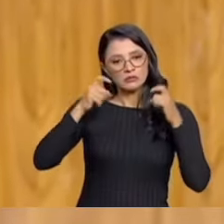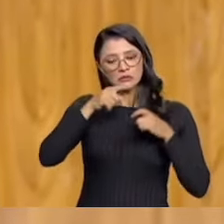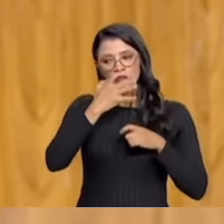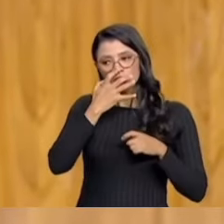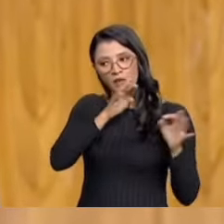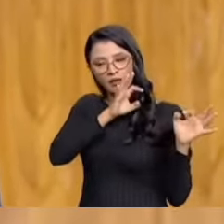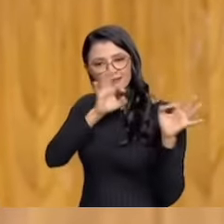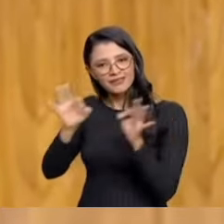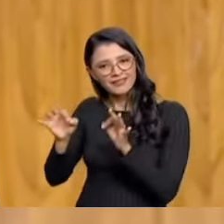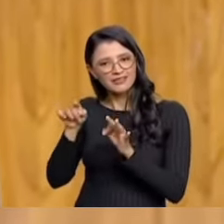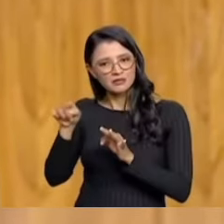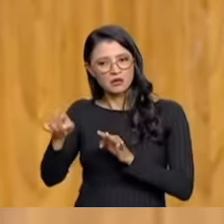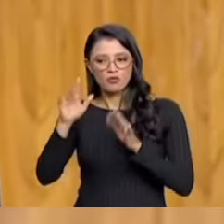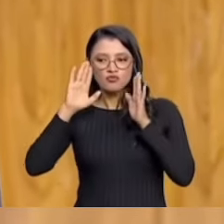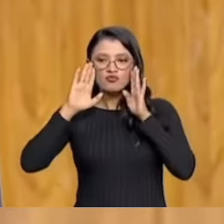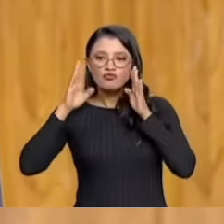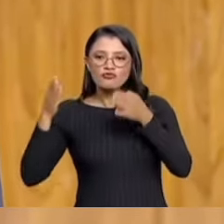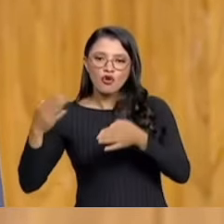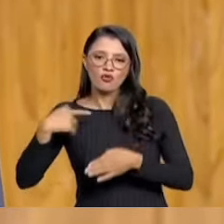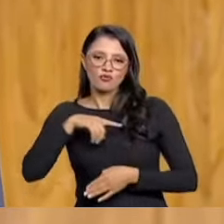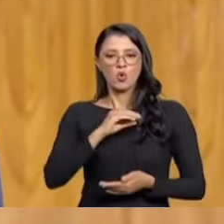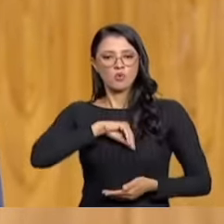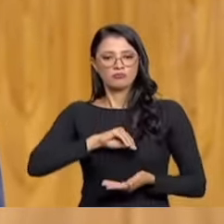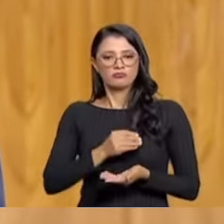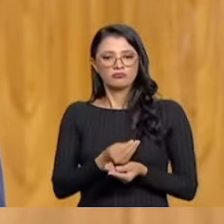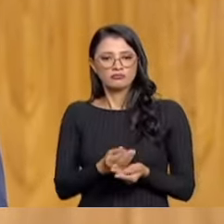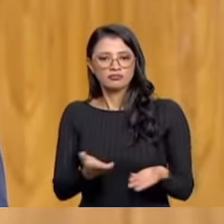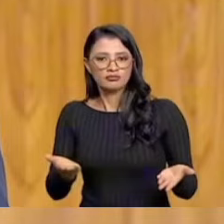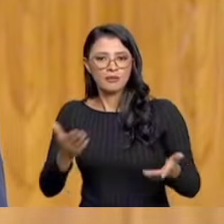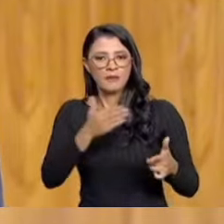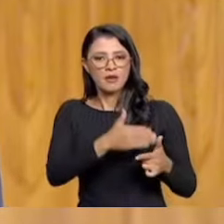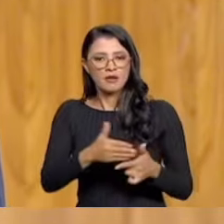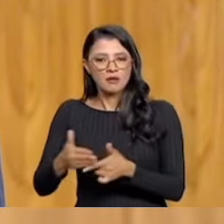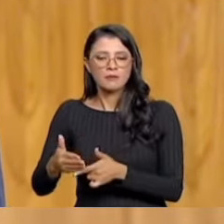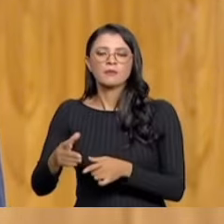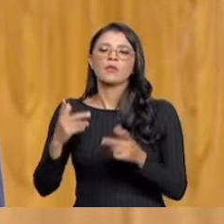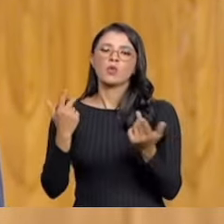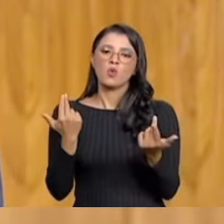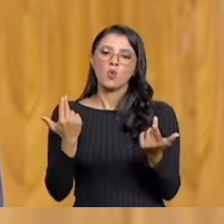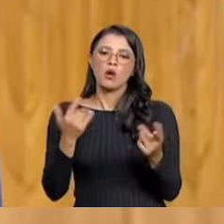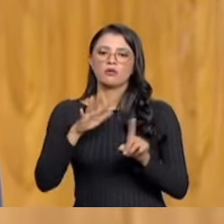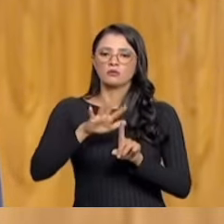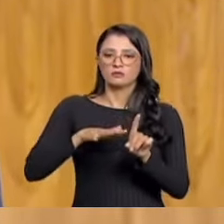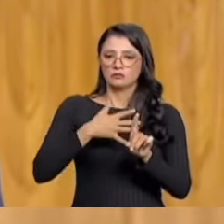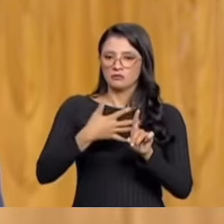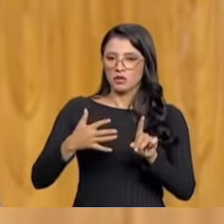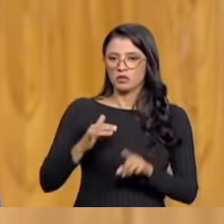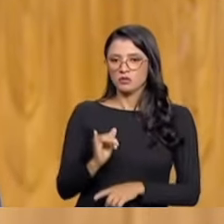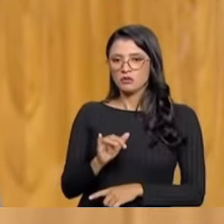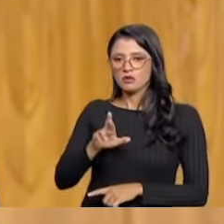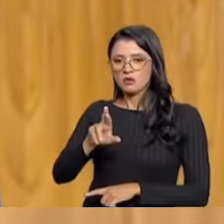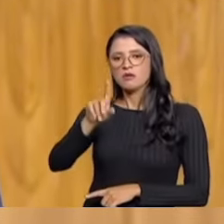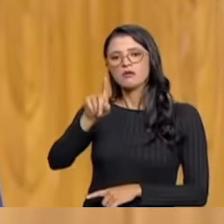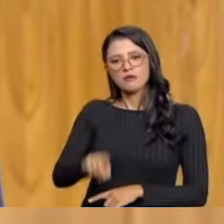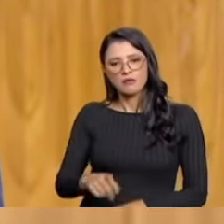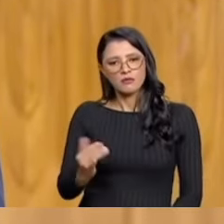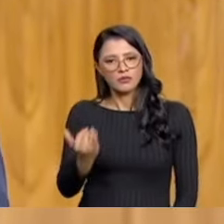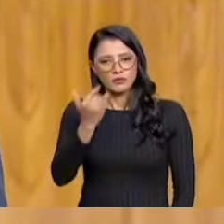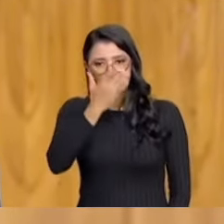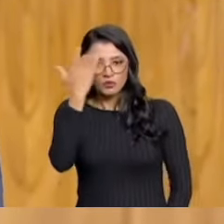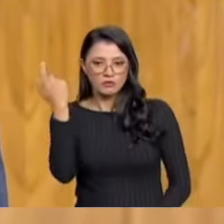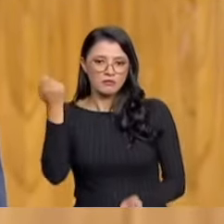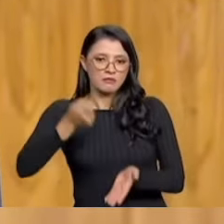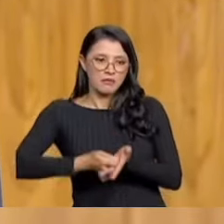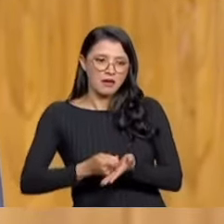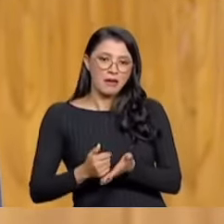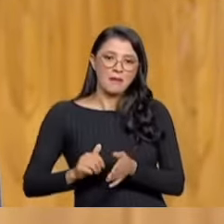governo, volta a estar no centro das nossas atenções. Mesma coisa vale para a tabela do imposto de renda. Muito importante que quem paga